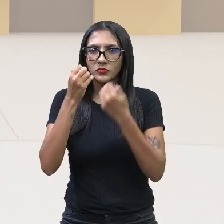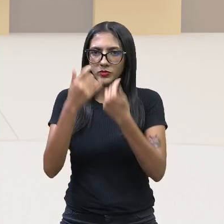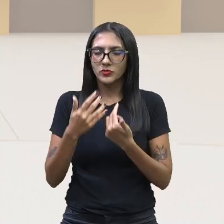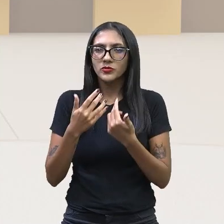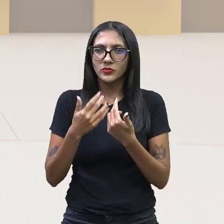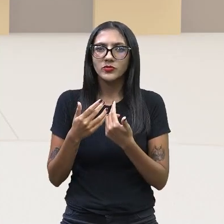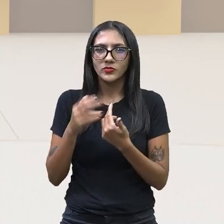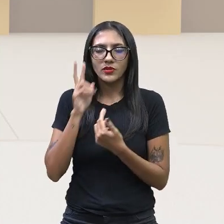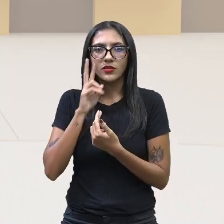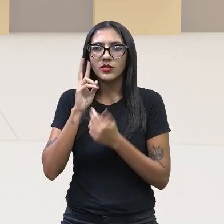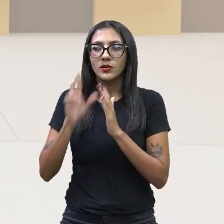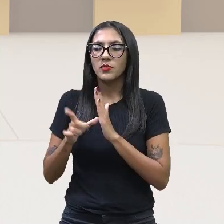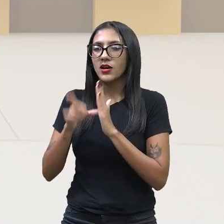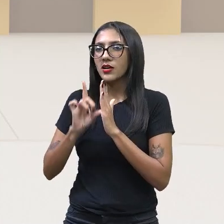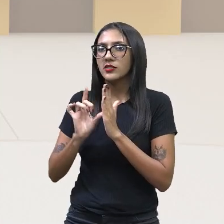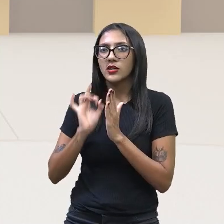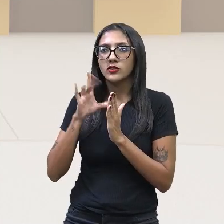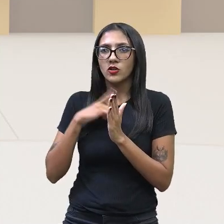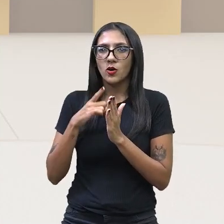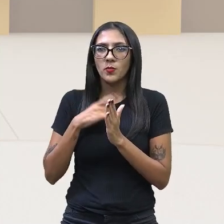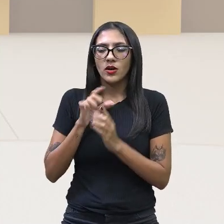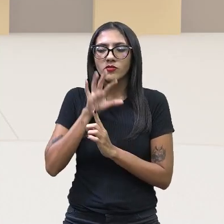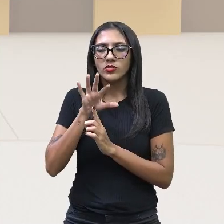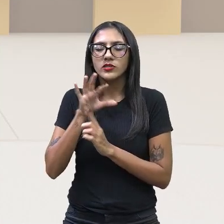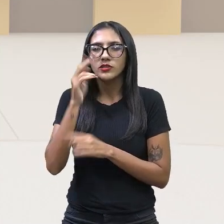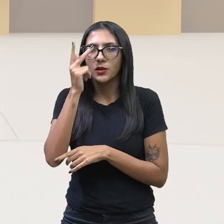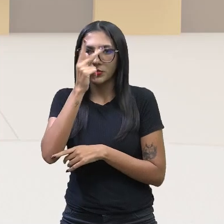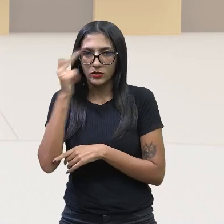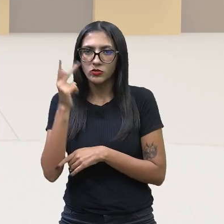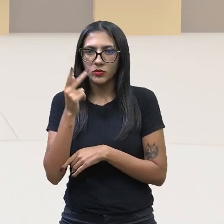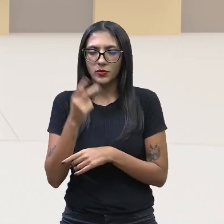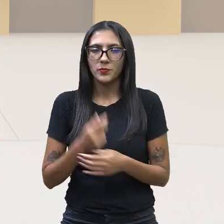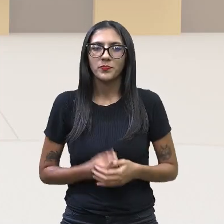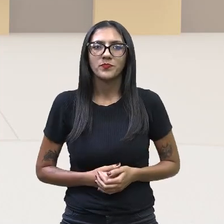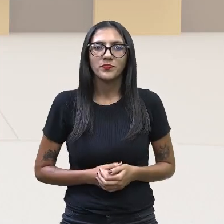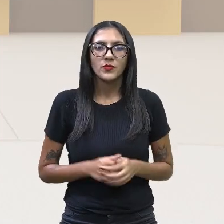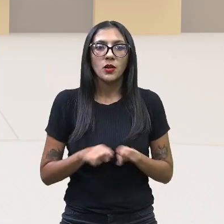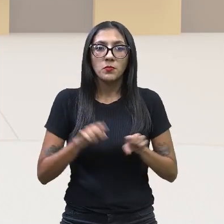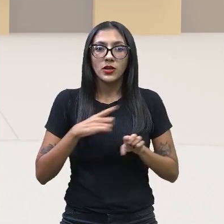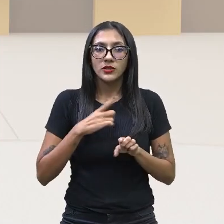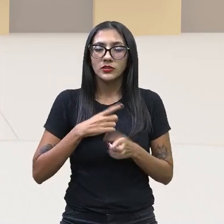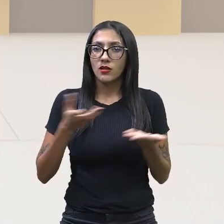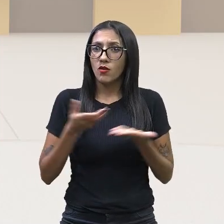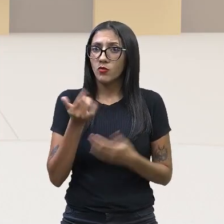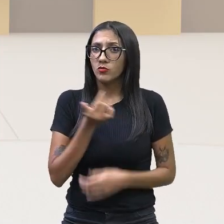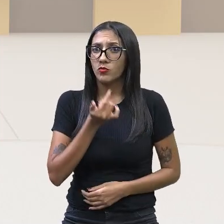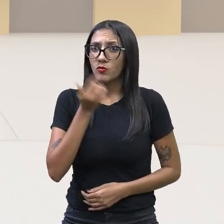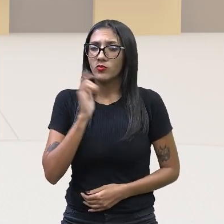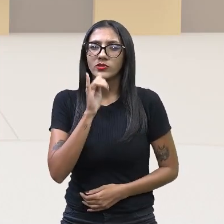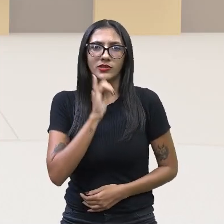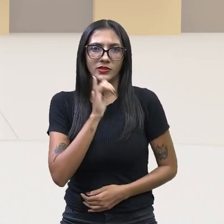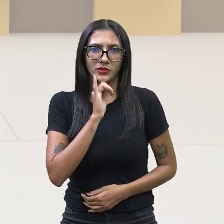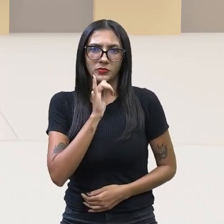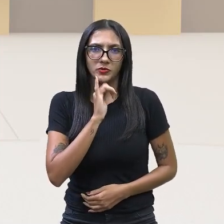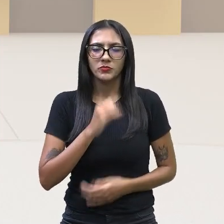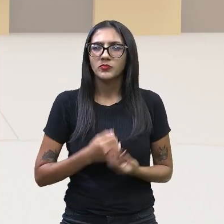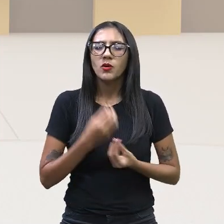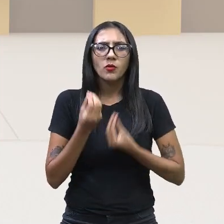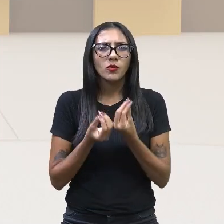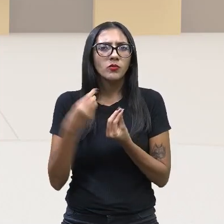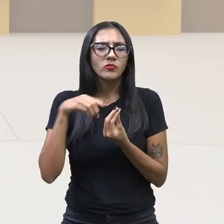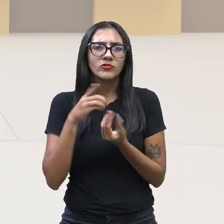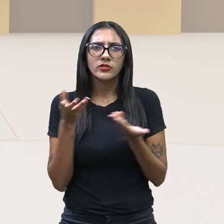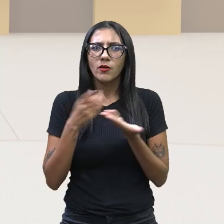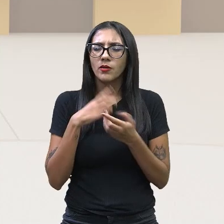de sangue, não era vender. Nesse caso aqui, vender um produto. Mas tem outro exemplo, né, professora? Nós temos, ainda é da nossa farinha. E é a questão de como você